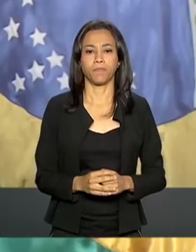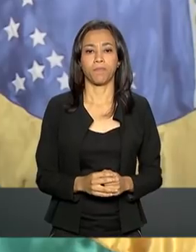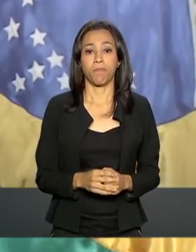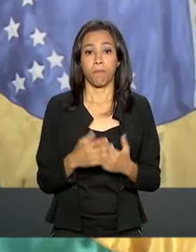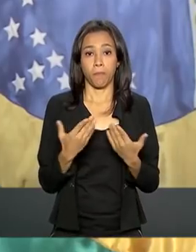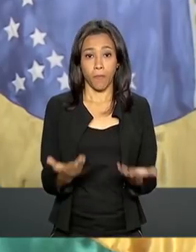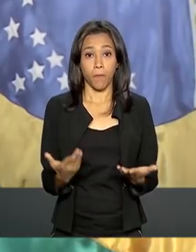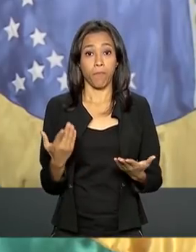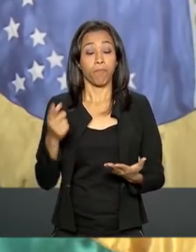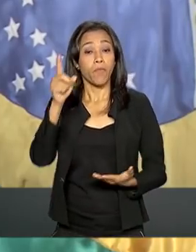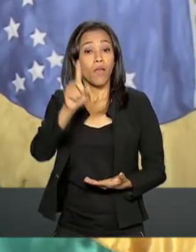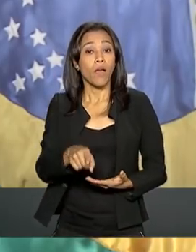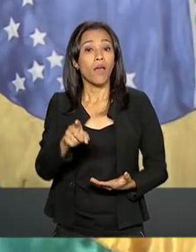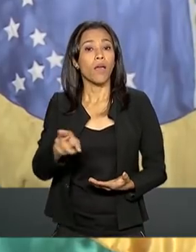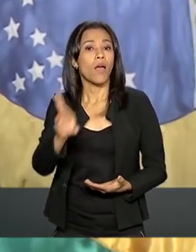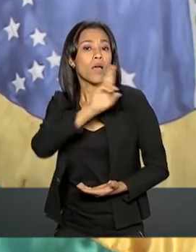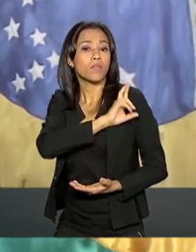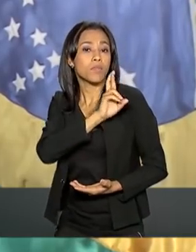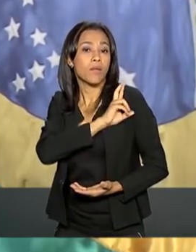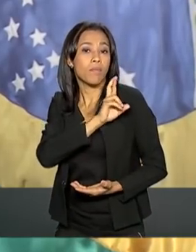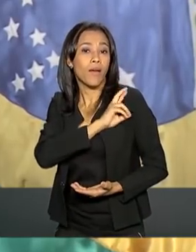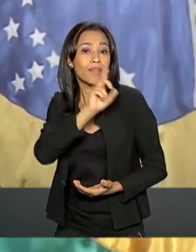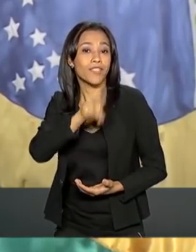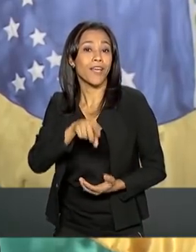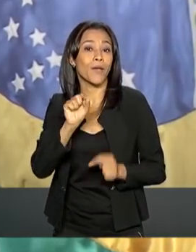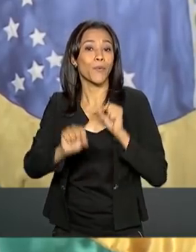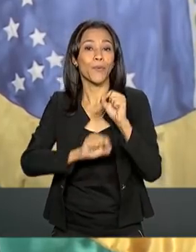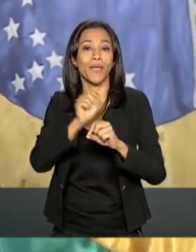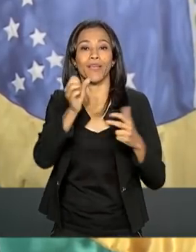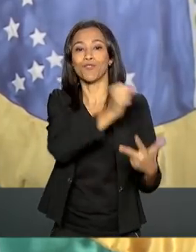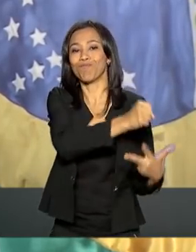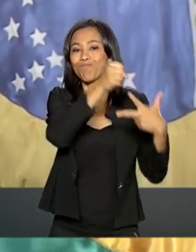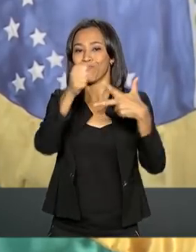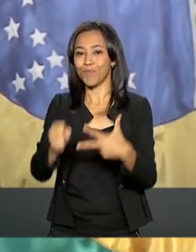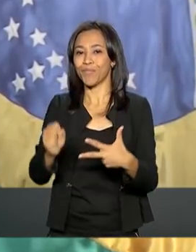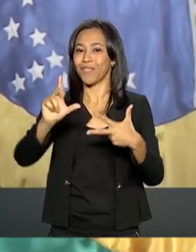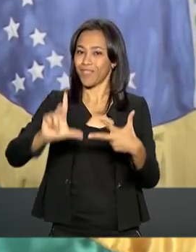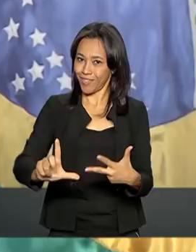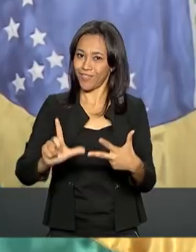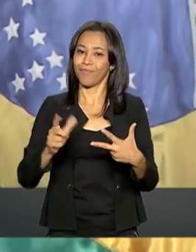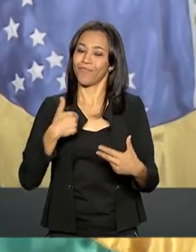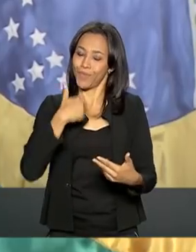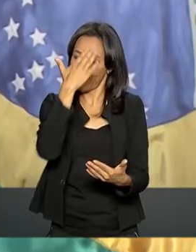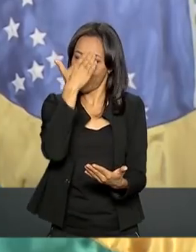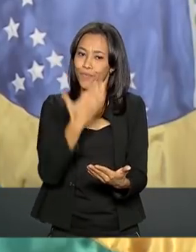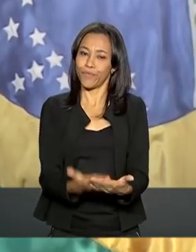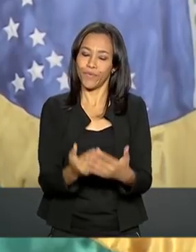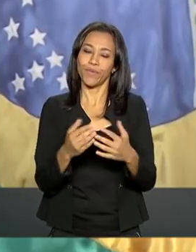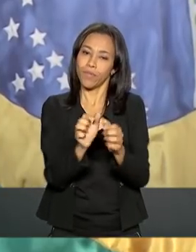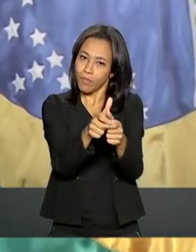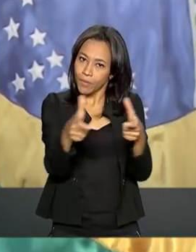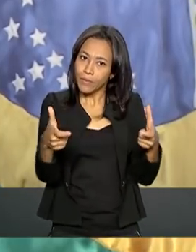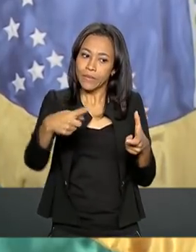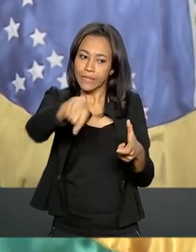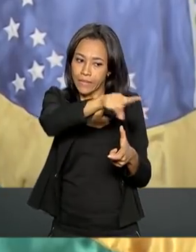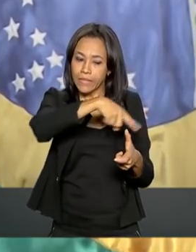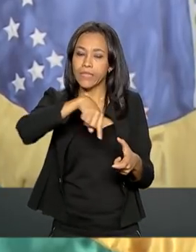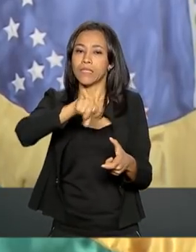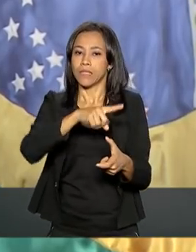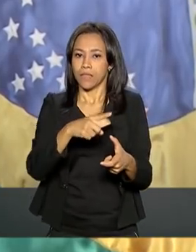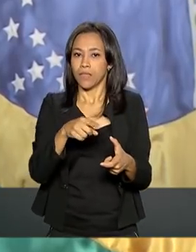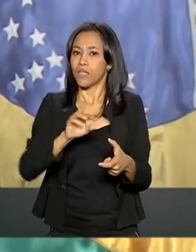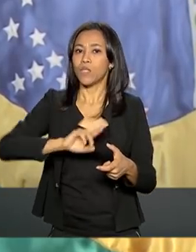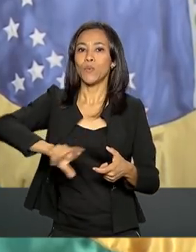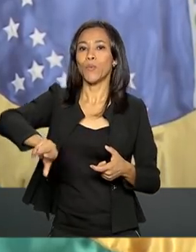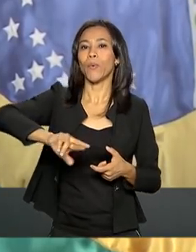A responsabilidade do momento está com o Parlamento brasileiro e eu confio na maioria dos parlamentares que essa